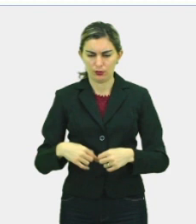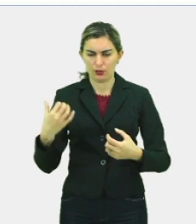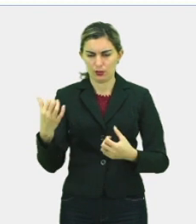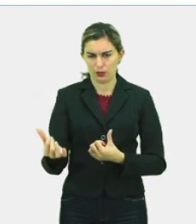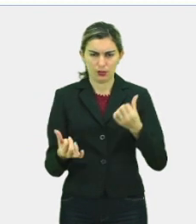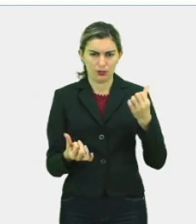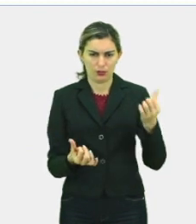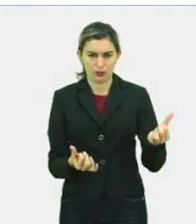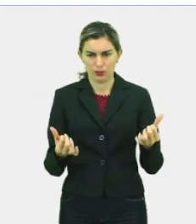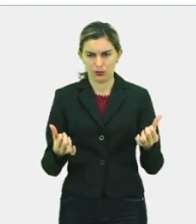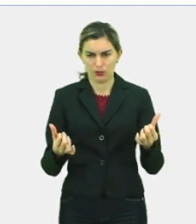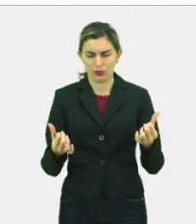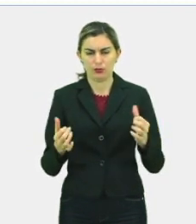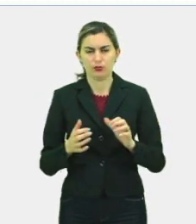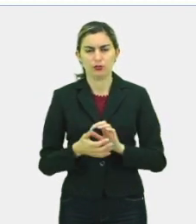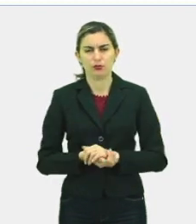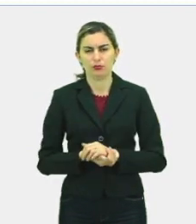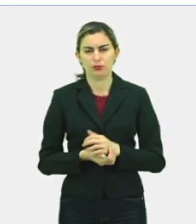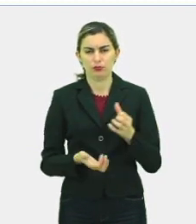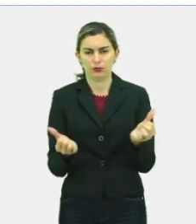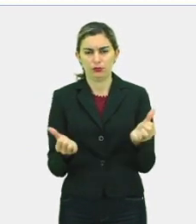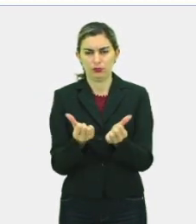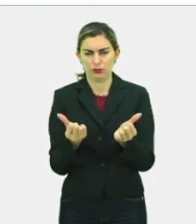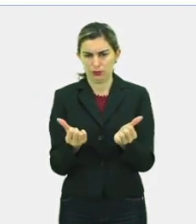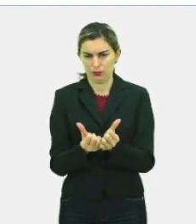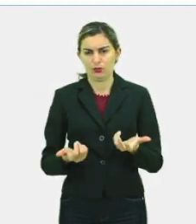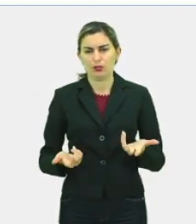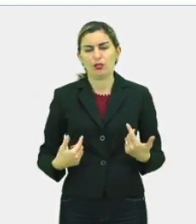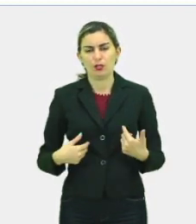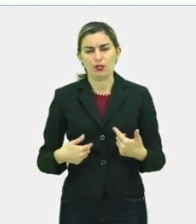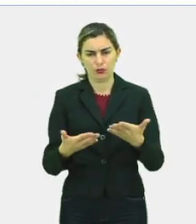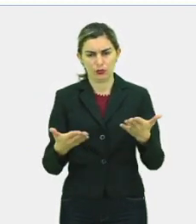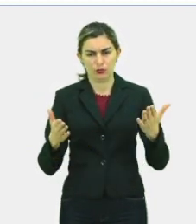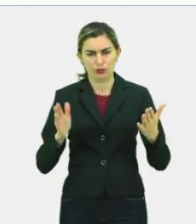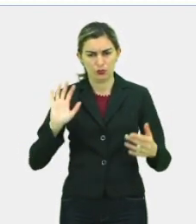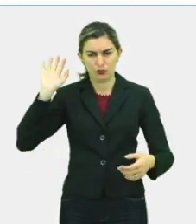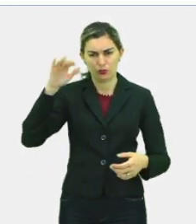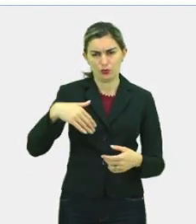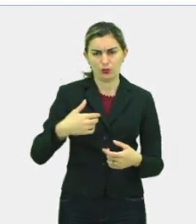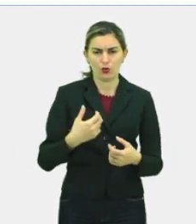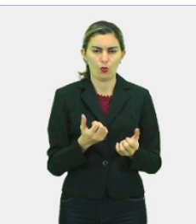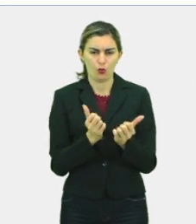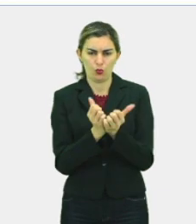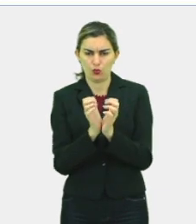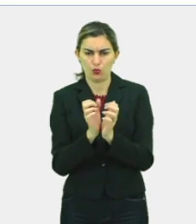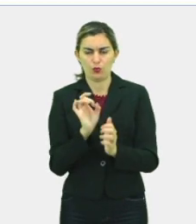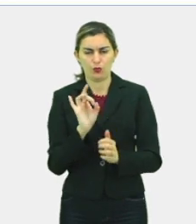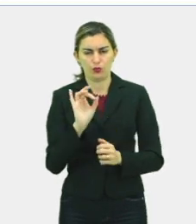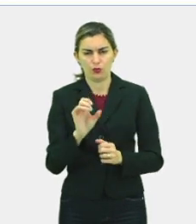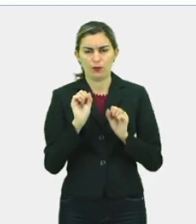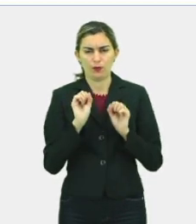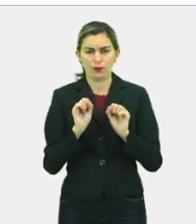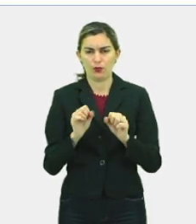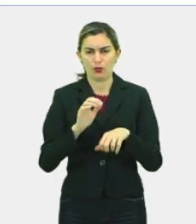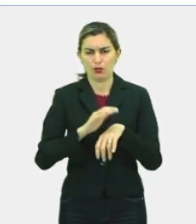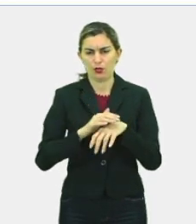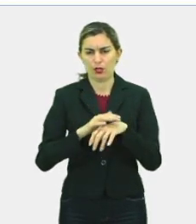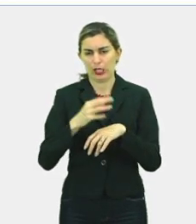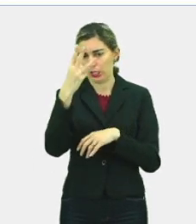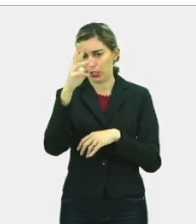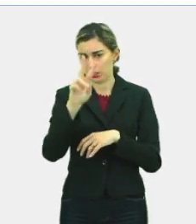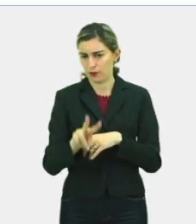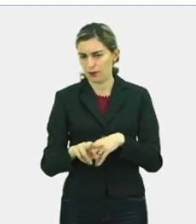são 6 de cada lado. Após o saque, a equipe só pode tocar 3 vezes na bola. Então,